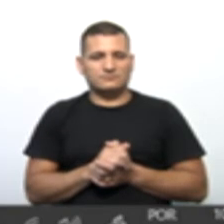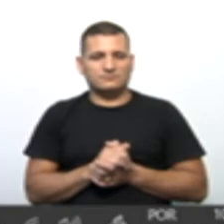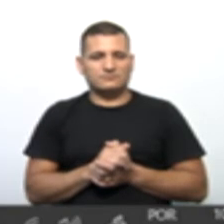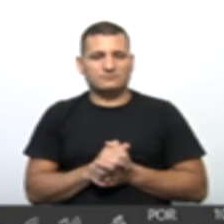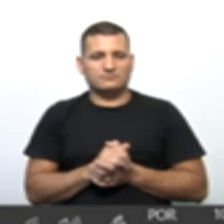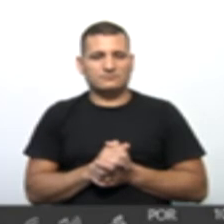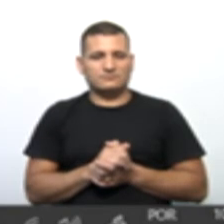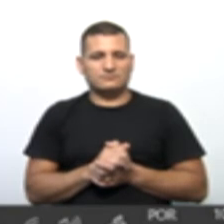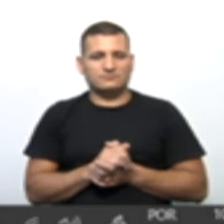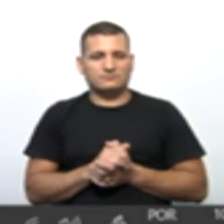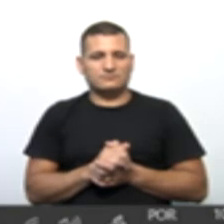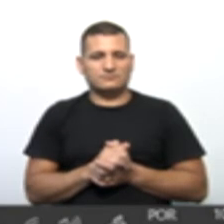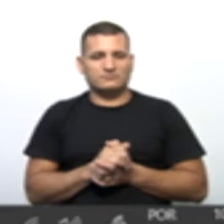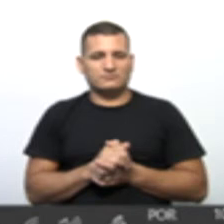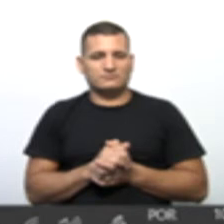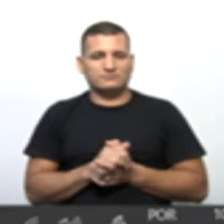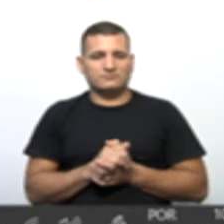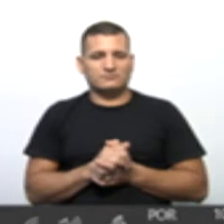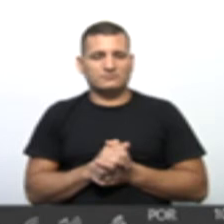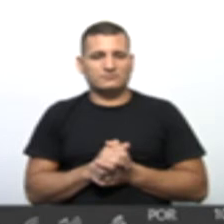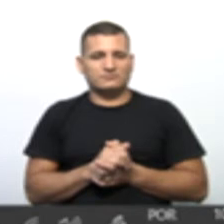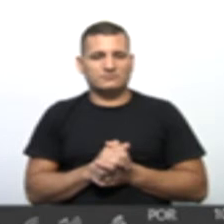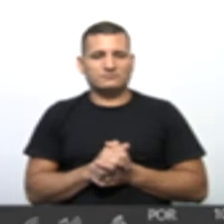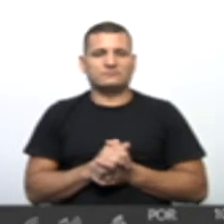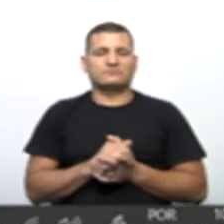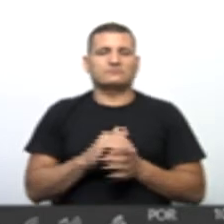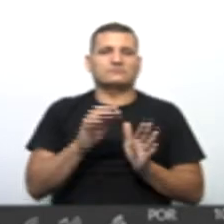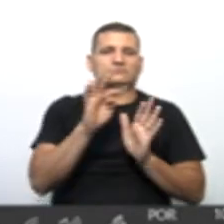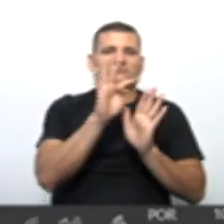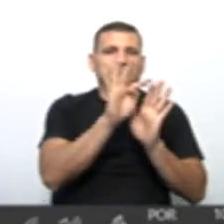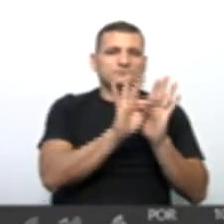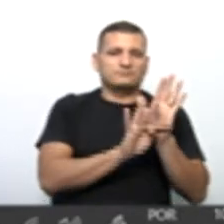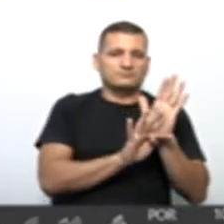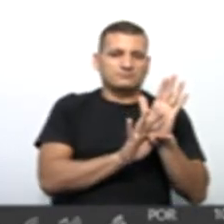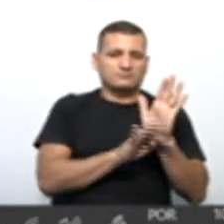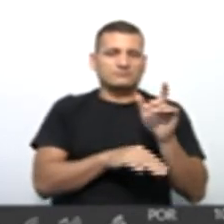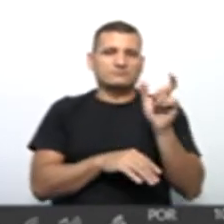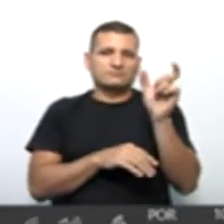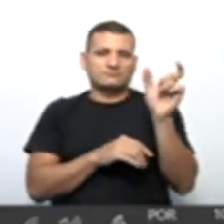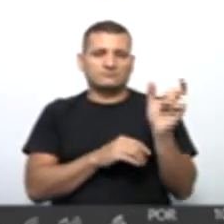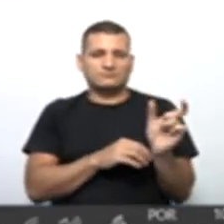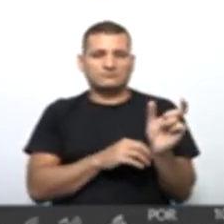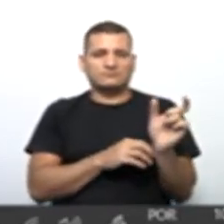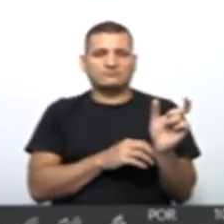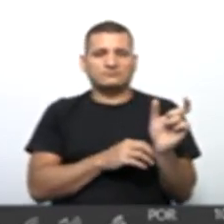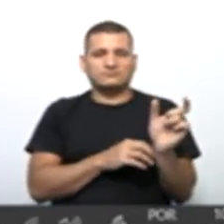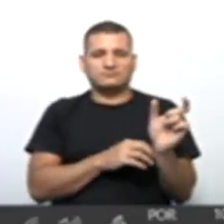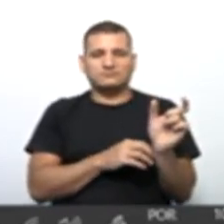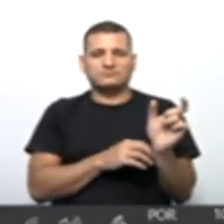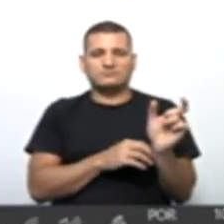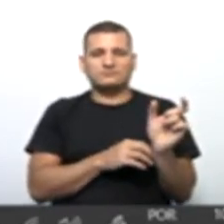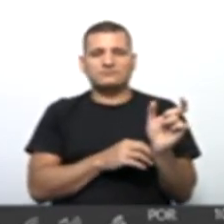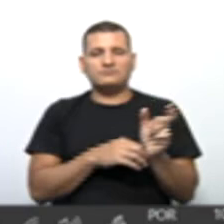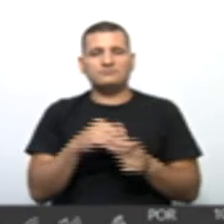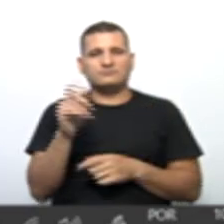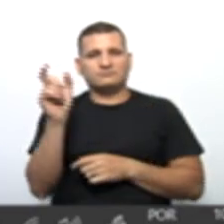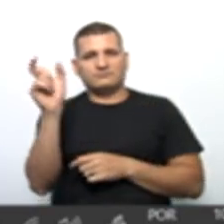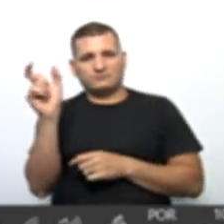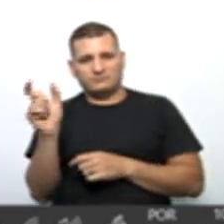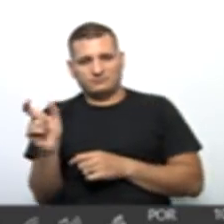exemplo exatamente aí que o senhor falou textos aqui ó coluna separado a tendência daqui ainda tem outro lado de